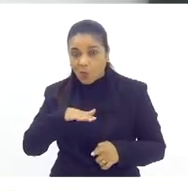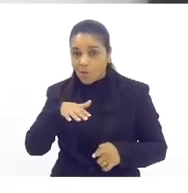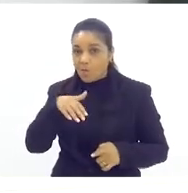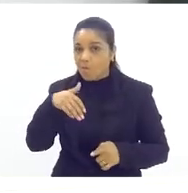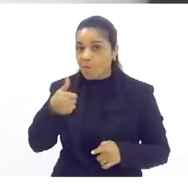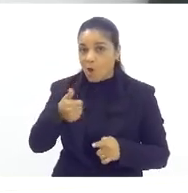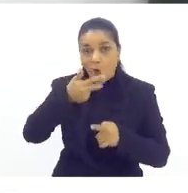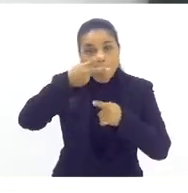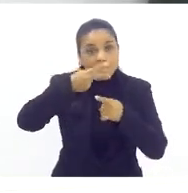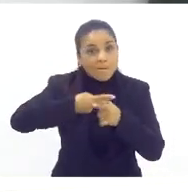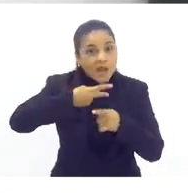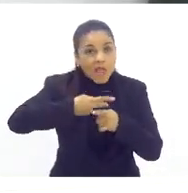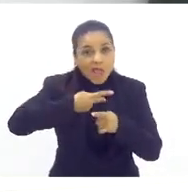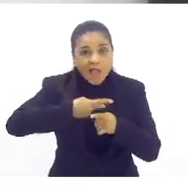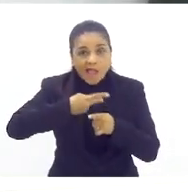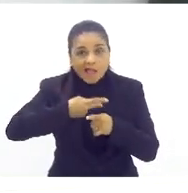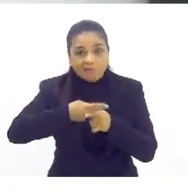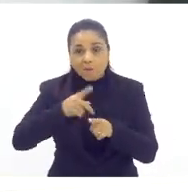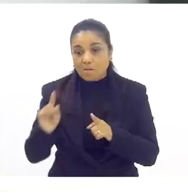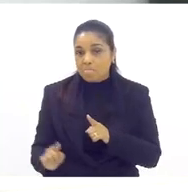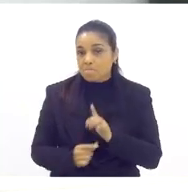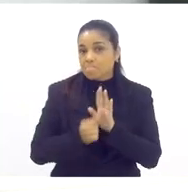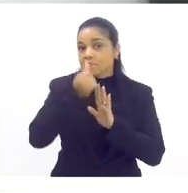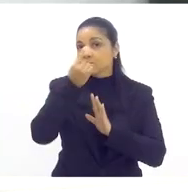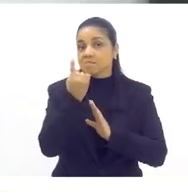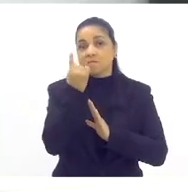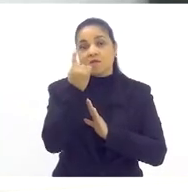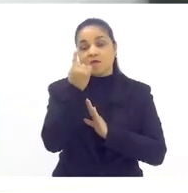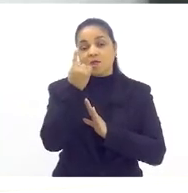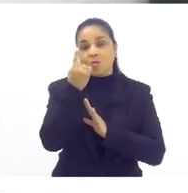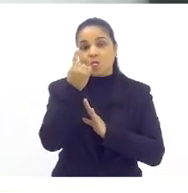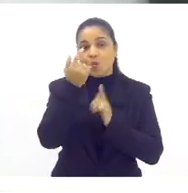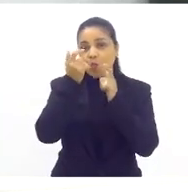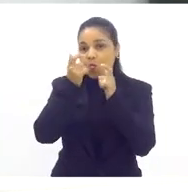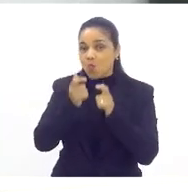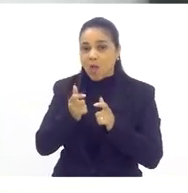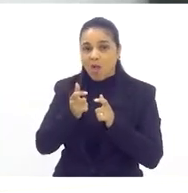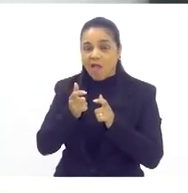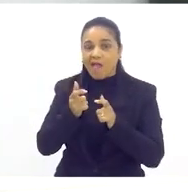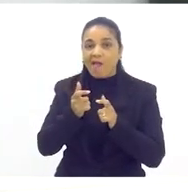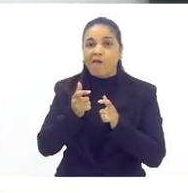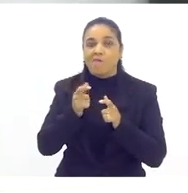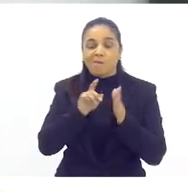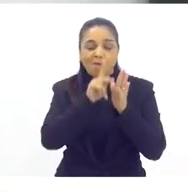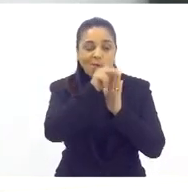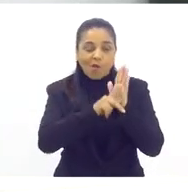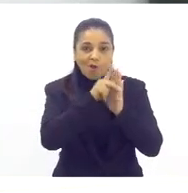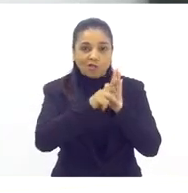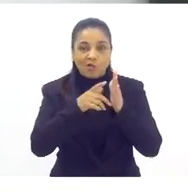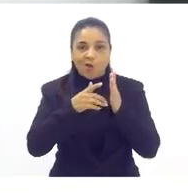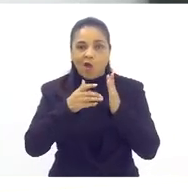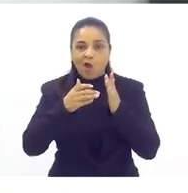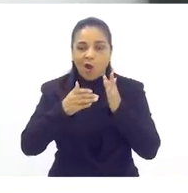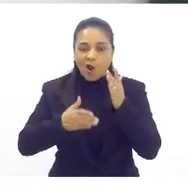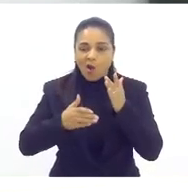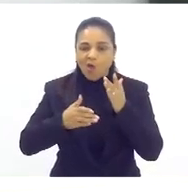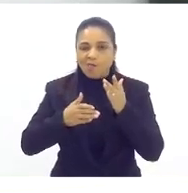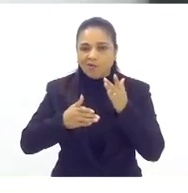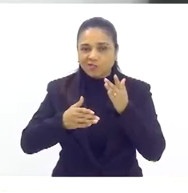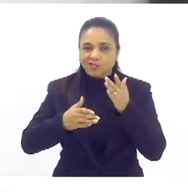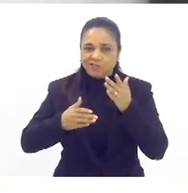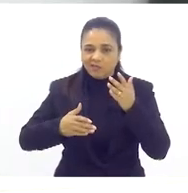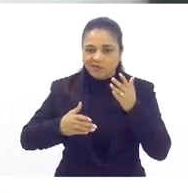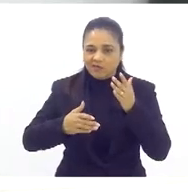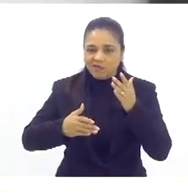prêmio eles ficaram em primeiro lugar com o projeto lá da área de robótica para ajudar né as pessoas com o pé torto alguma